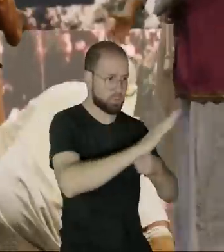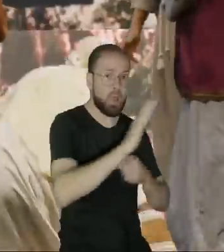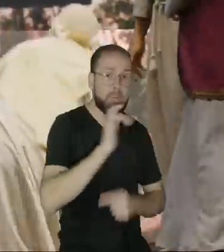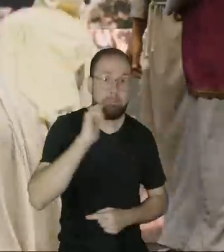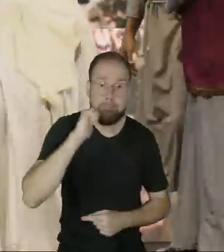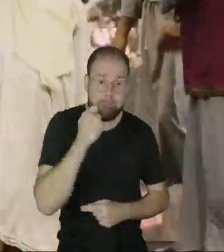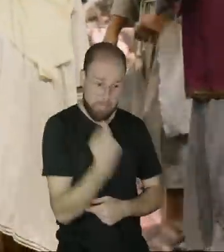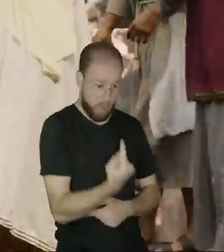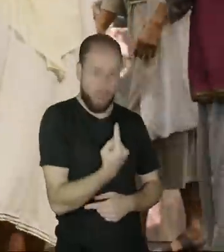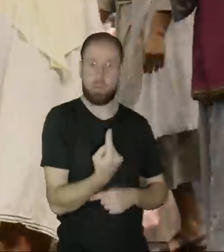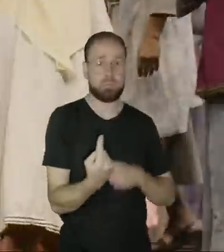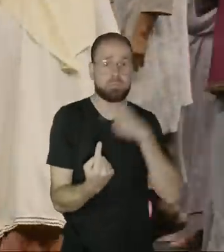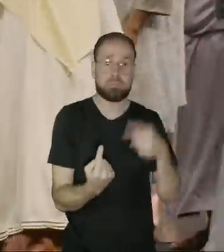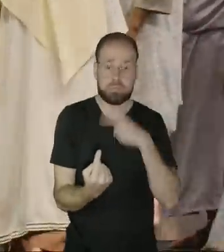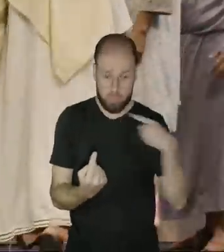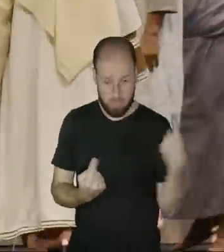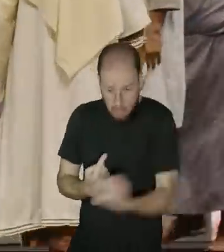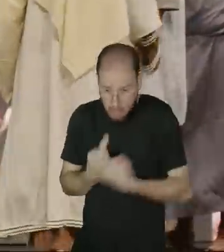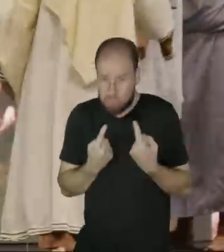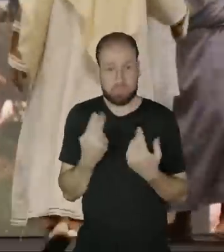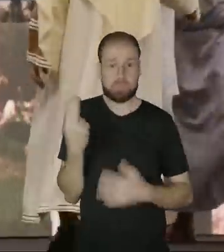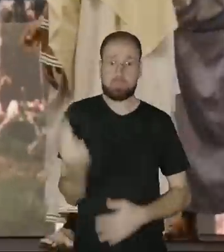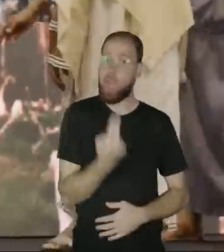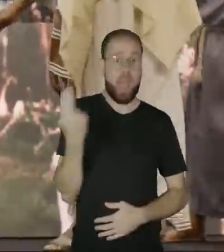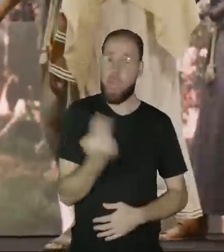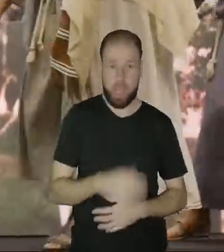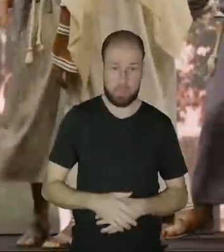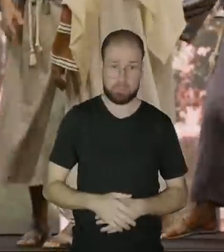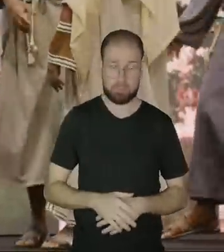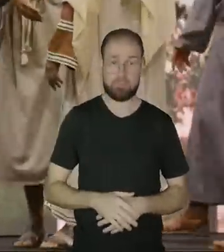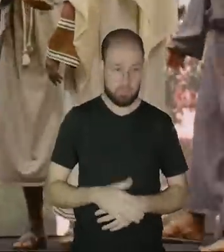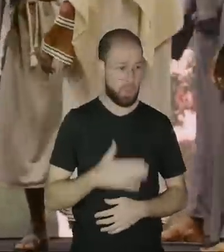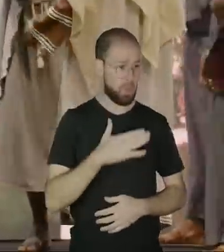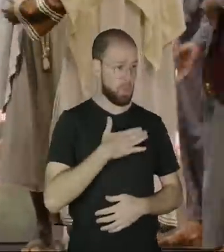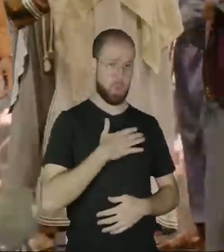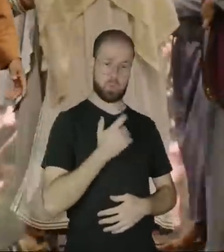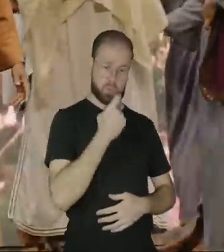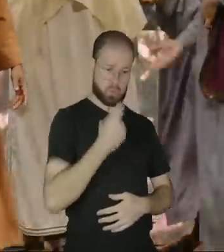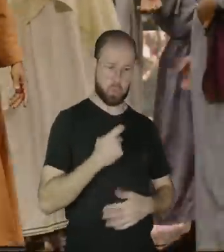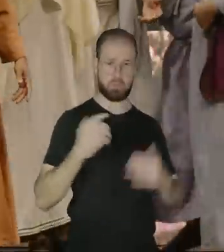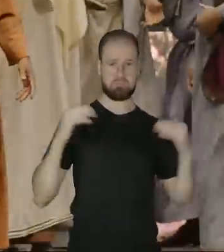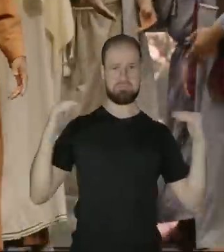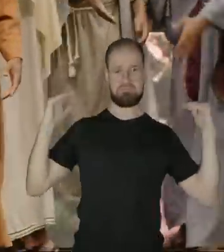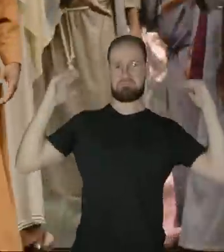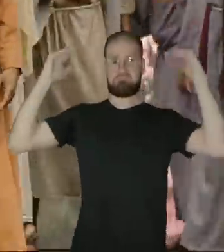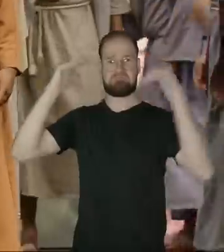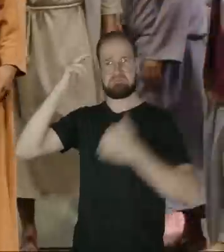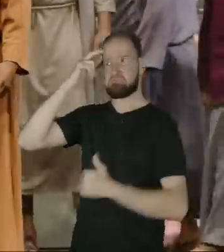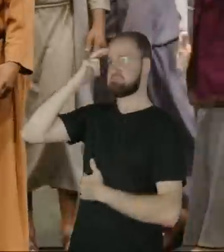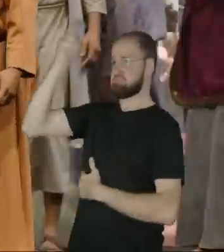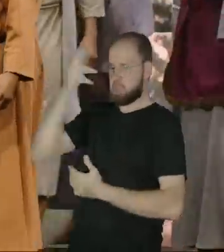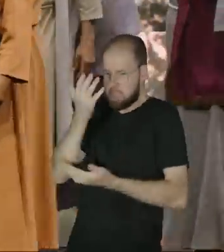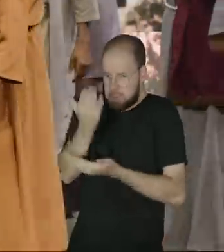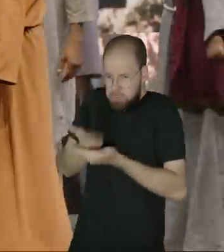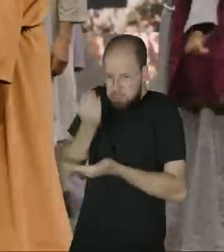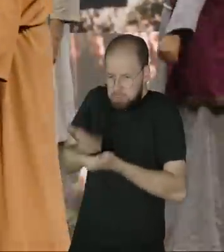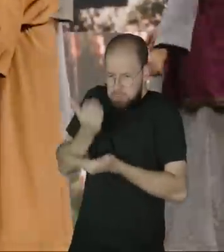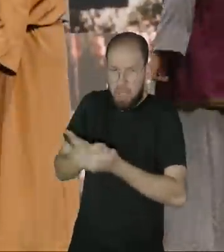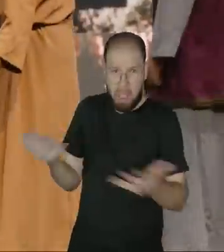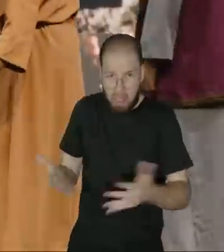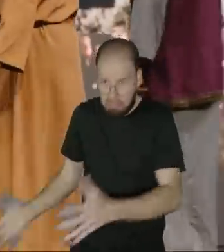não podemos alimentar nem a nós mesmos. Sou um magistrado. Não estudei tanto para ficar carregando cesto de pão na